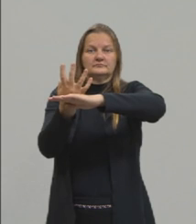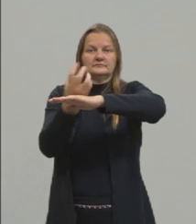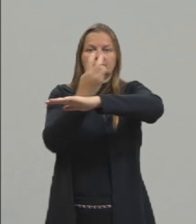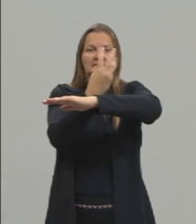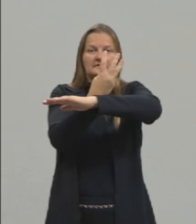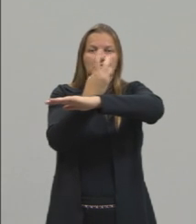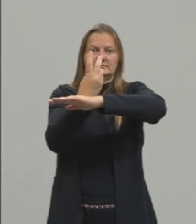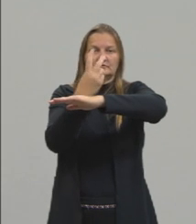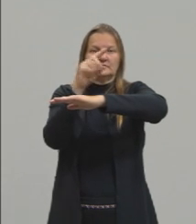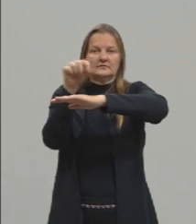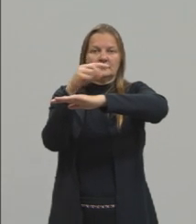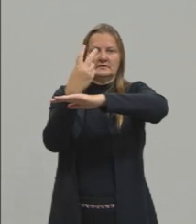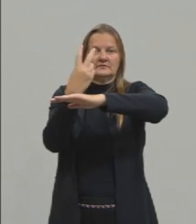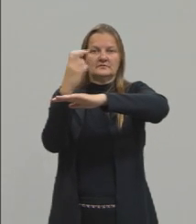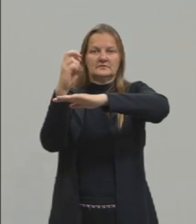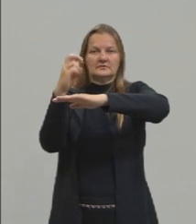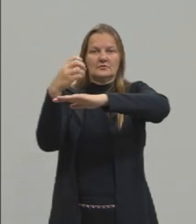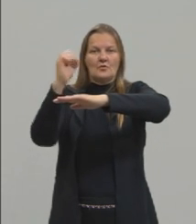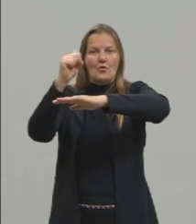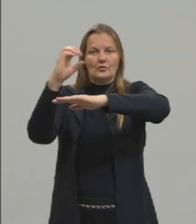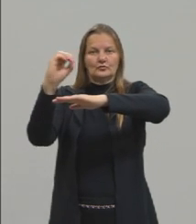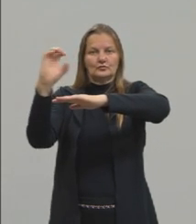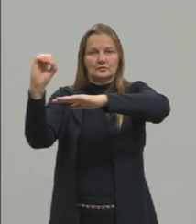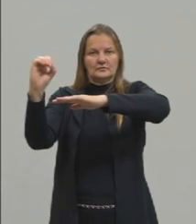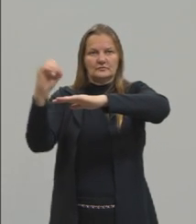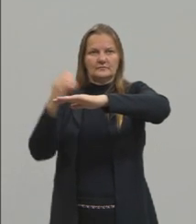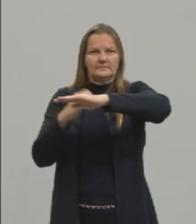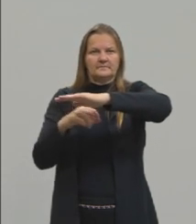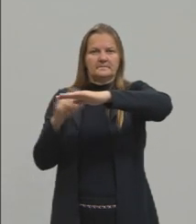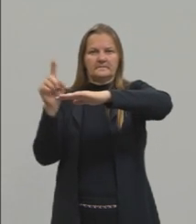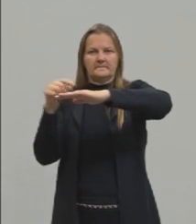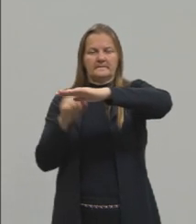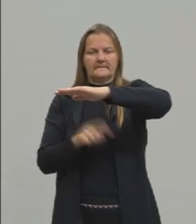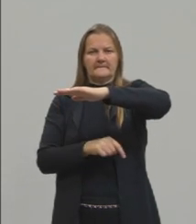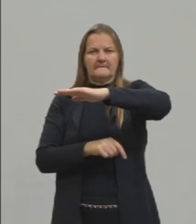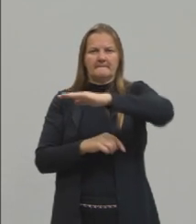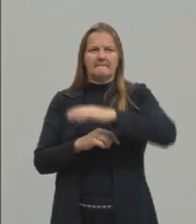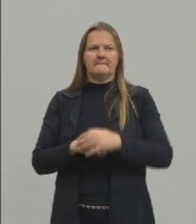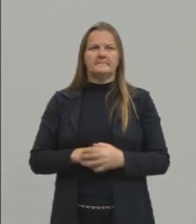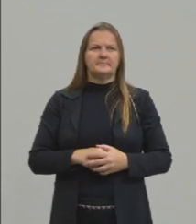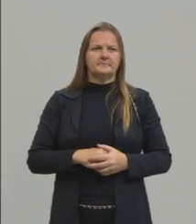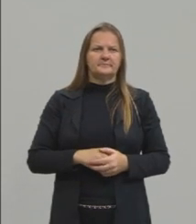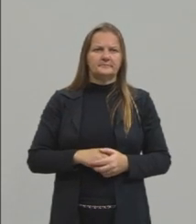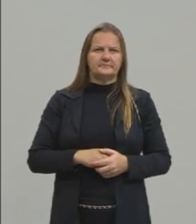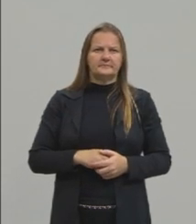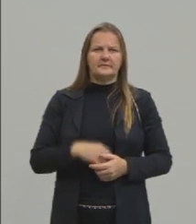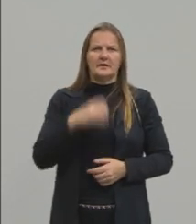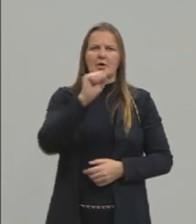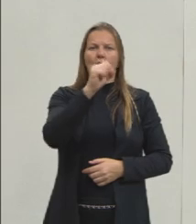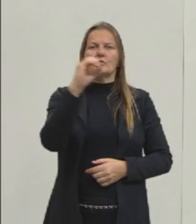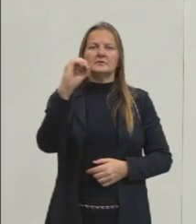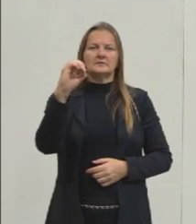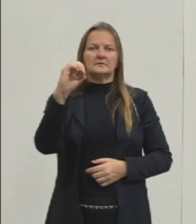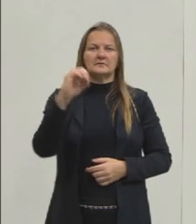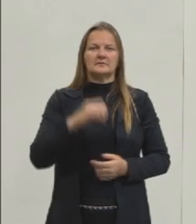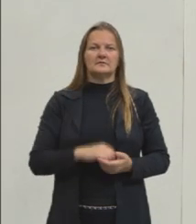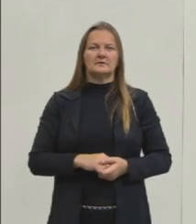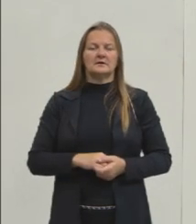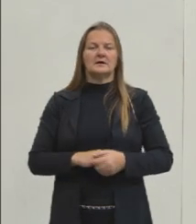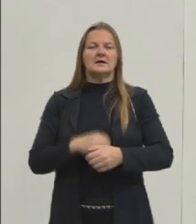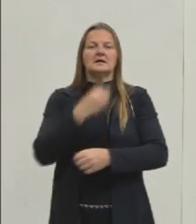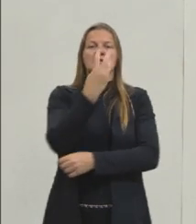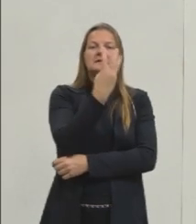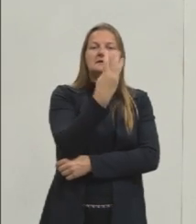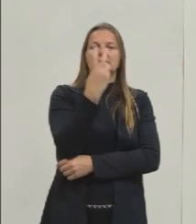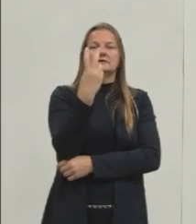x 25 simplificando isso cortando os zeros nós temos 80 e o que que são esses 80